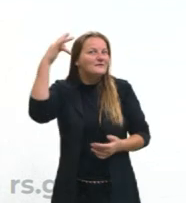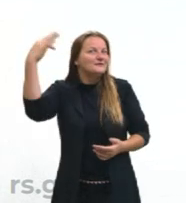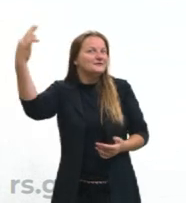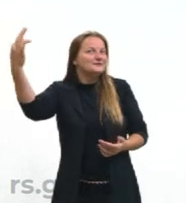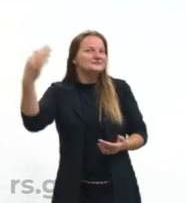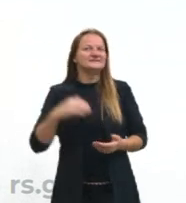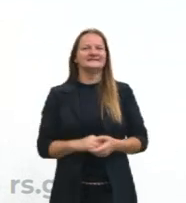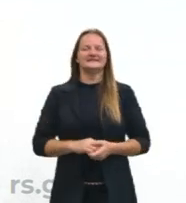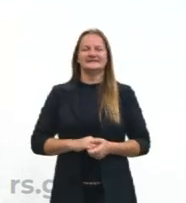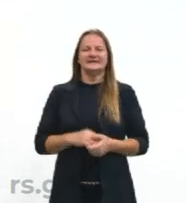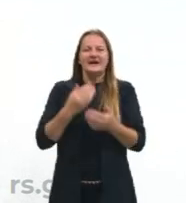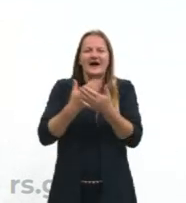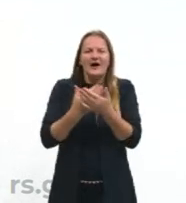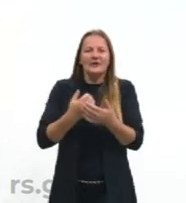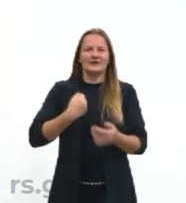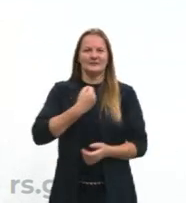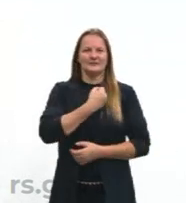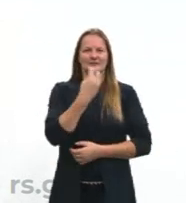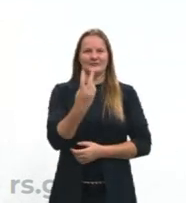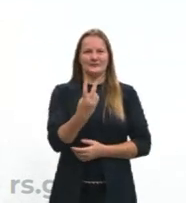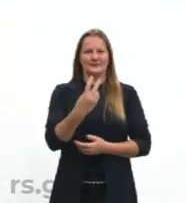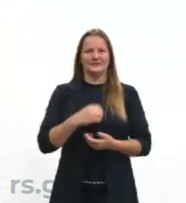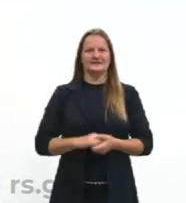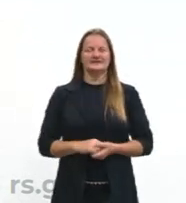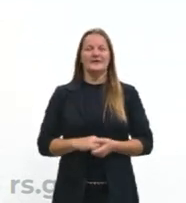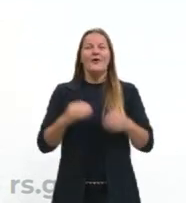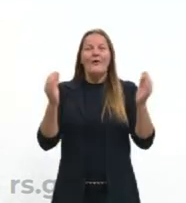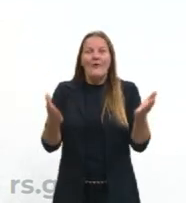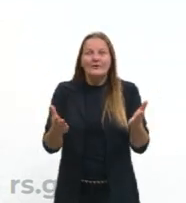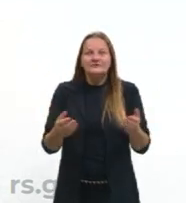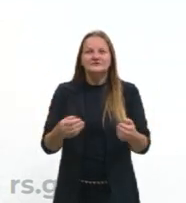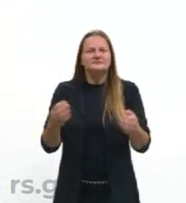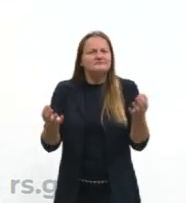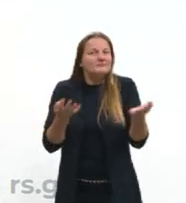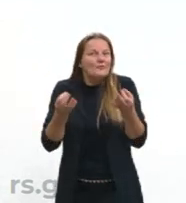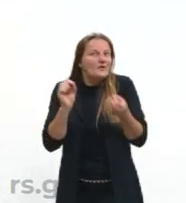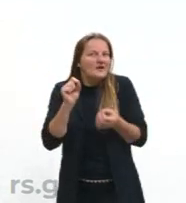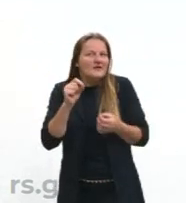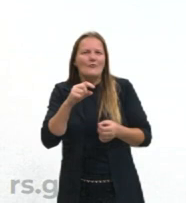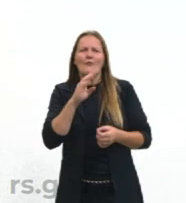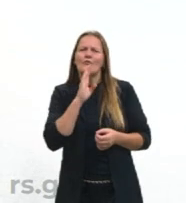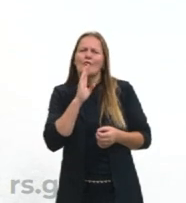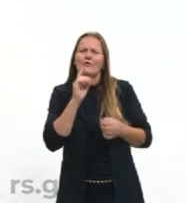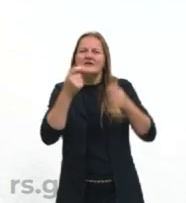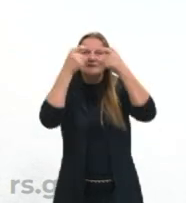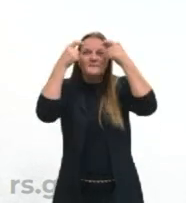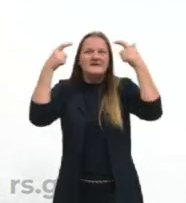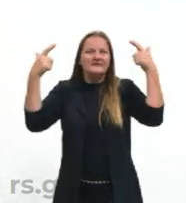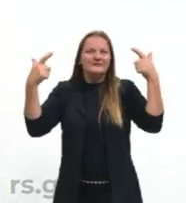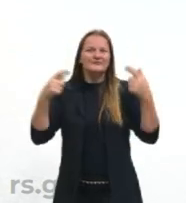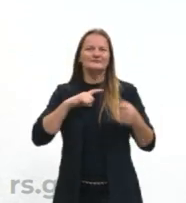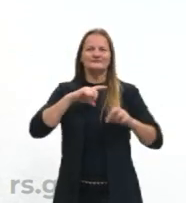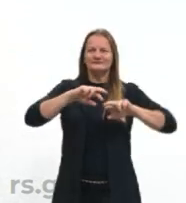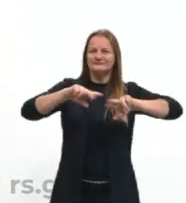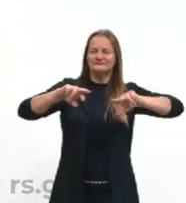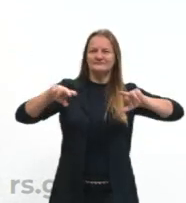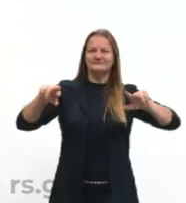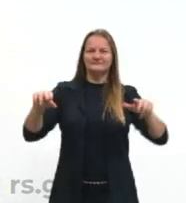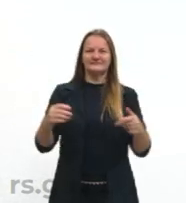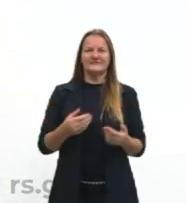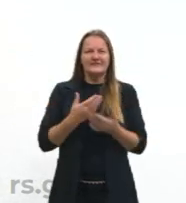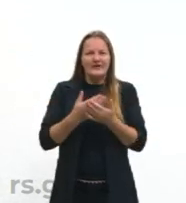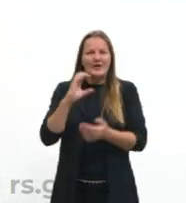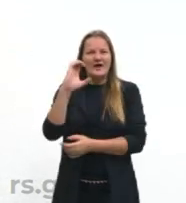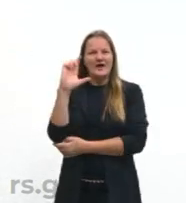filosofia a aula número dois Hoje iremos tratar dos tipos de conhecimento sal foi preparada por mim